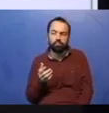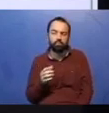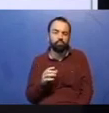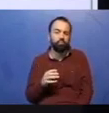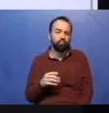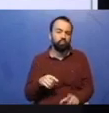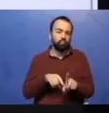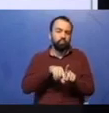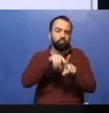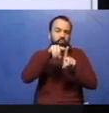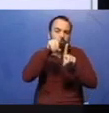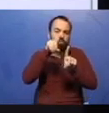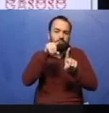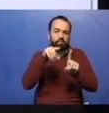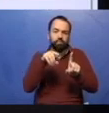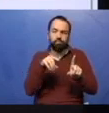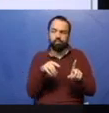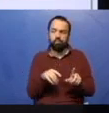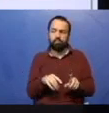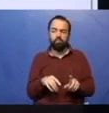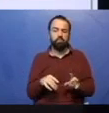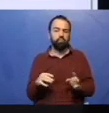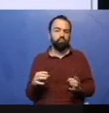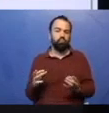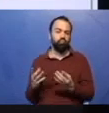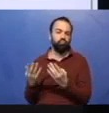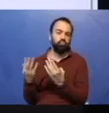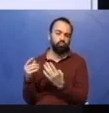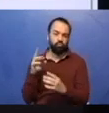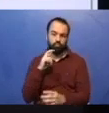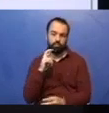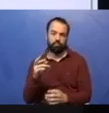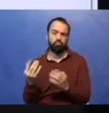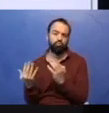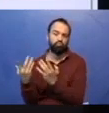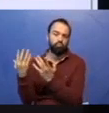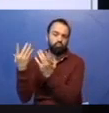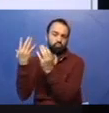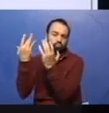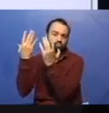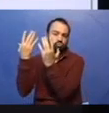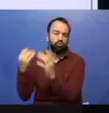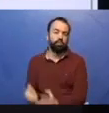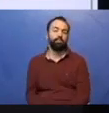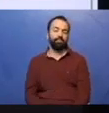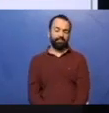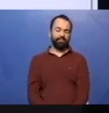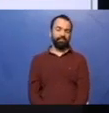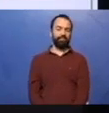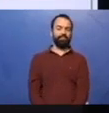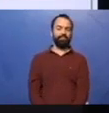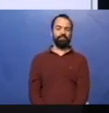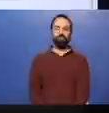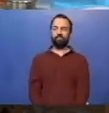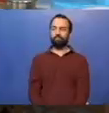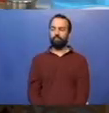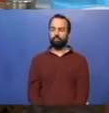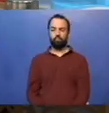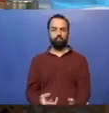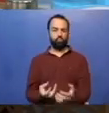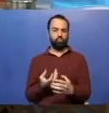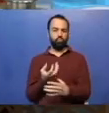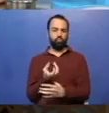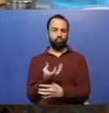aumentou a temperatura, para o estado gasoso, né, da panelinha quando eu coloquei no fogo, aqui